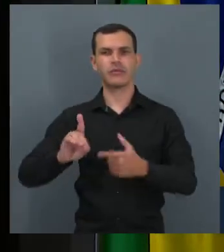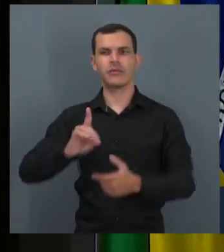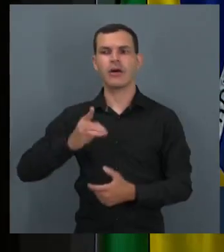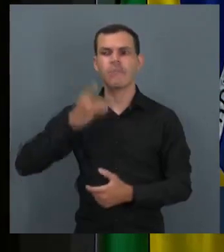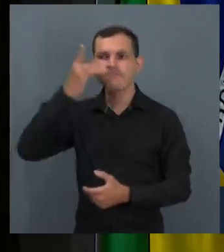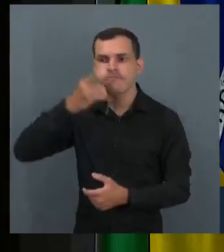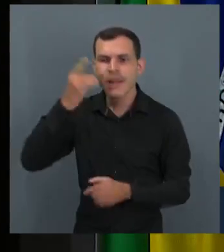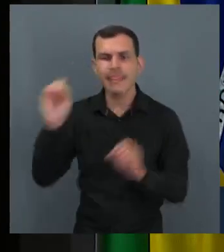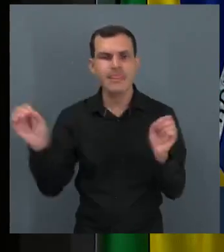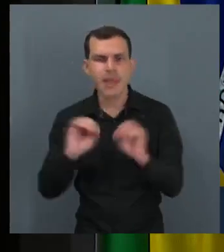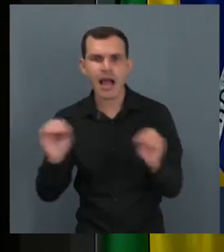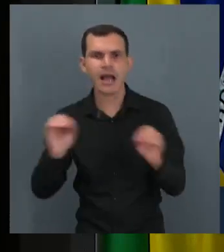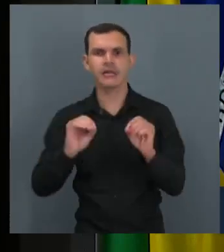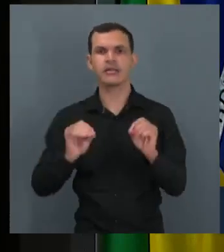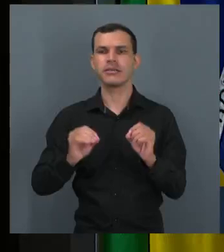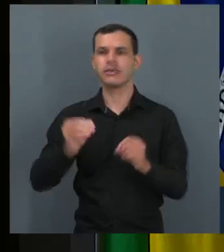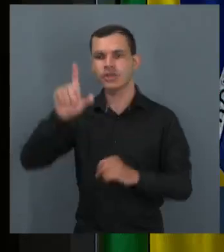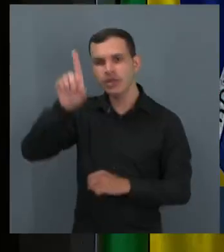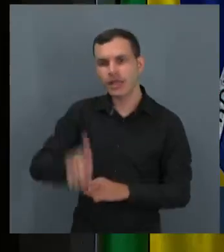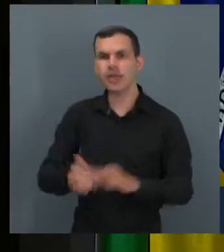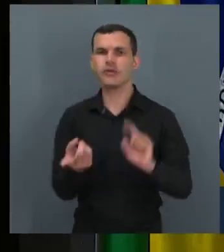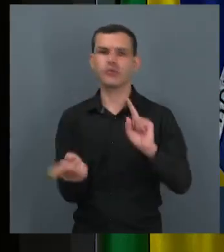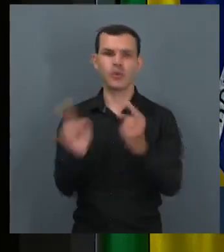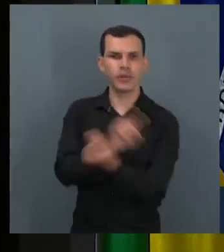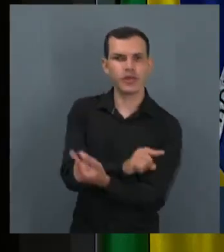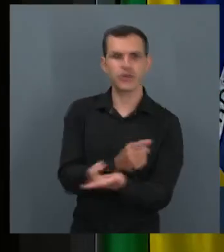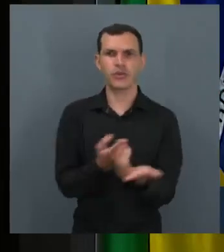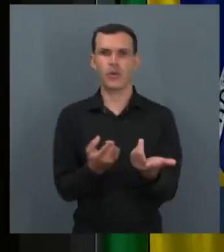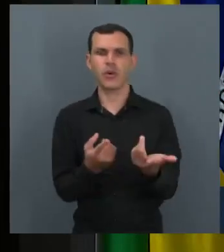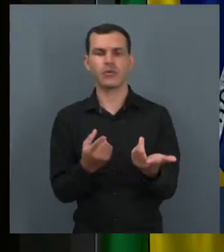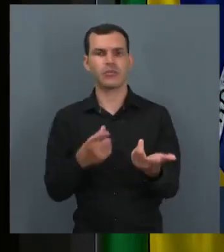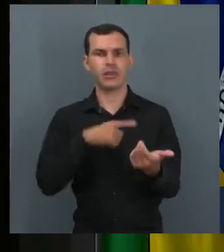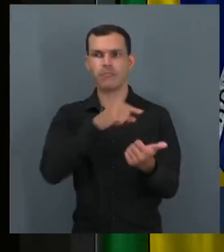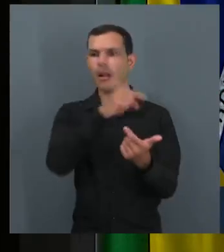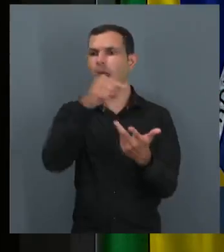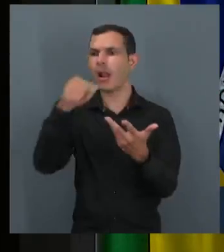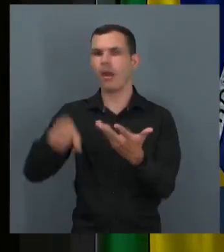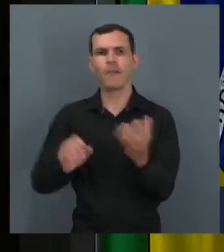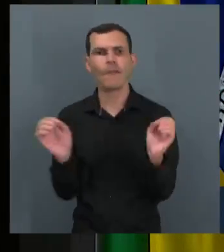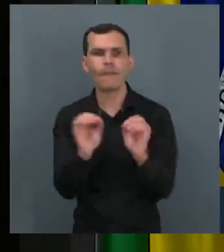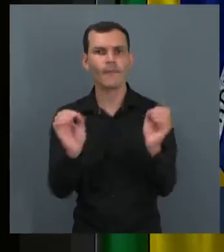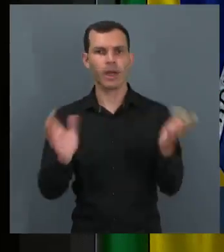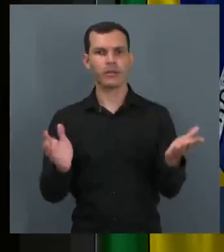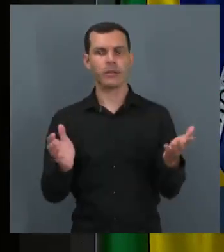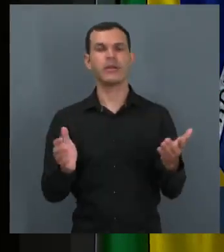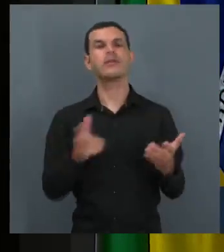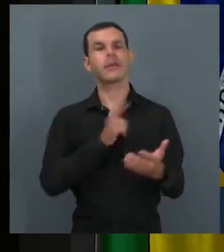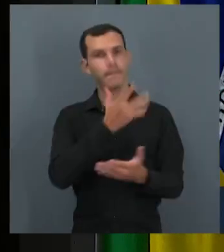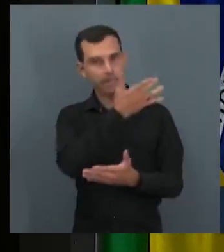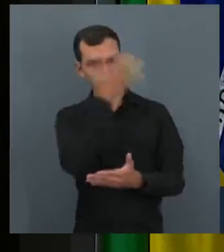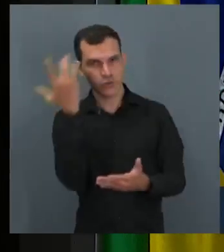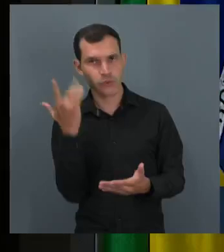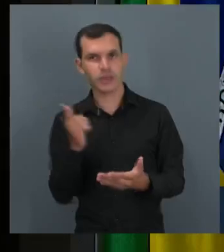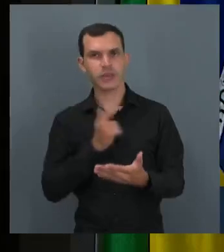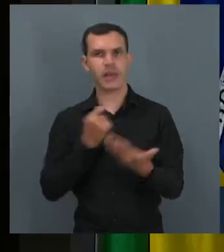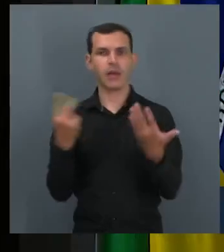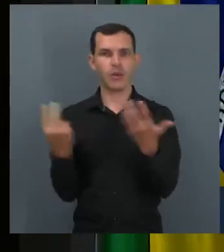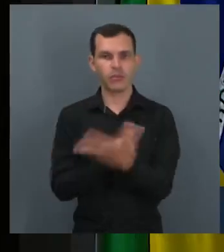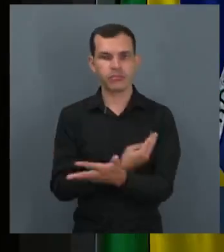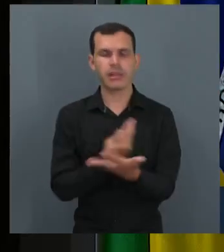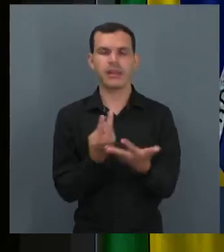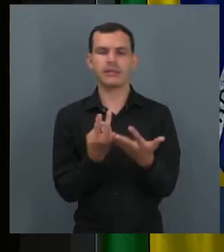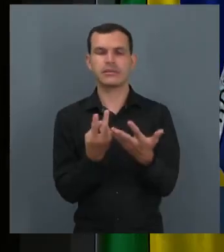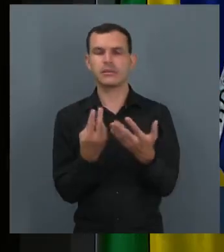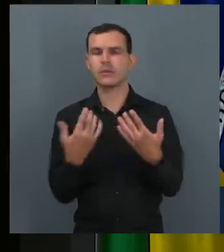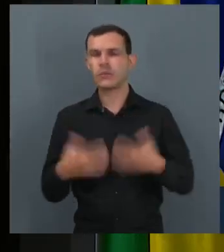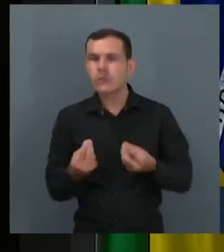dupla jurisdição, pessoas que tiveram efetivamente uma situação delicada aqui no seu próprio país